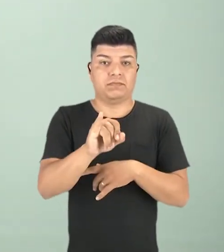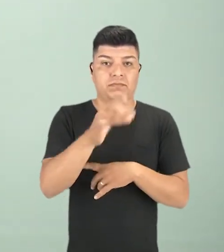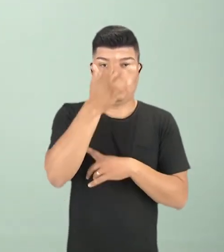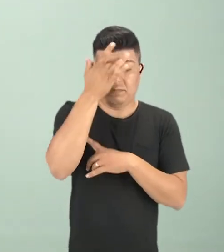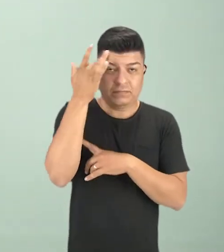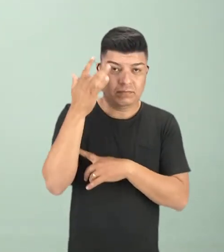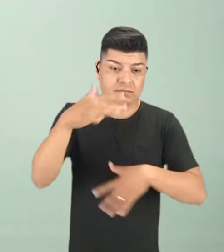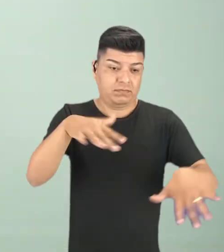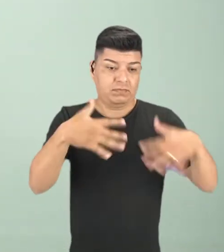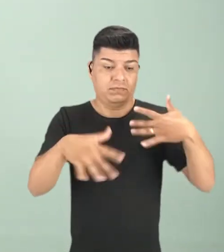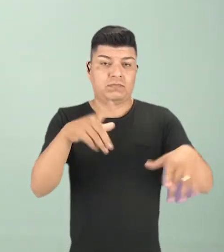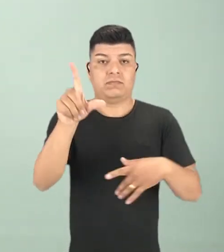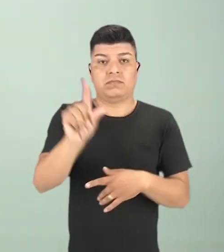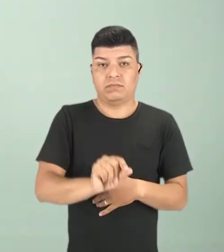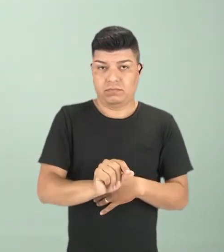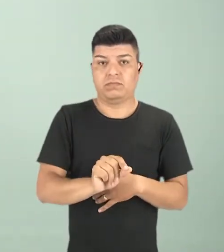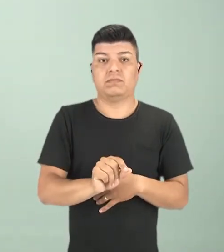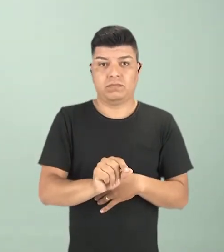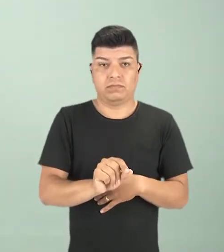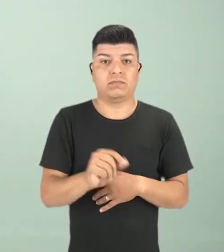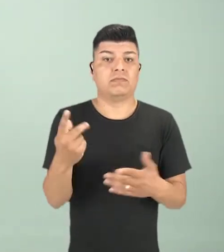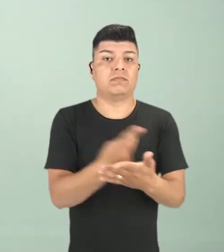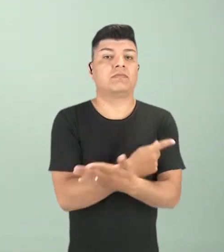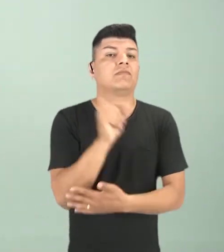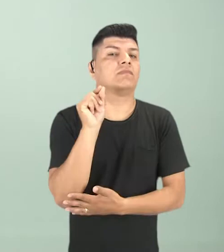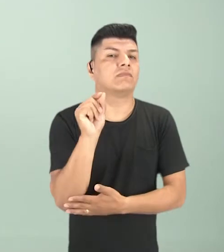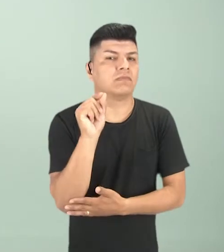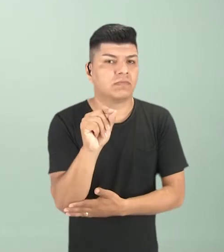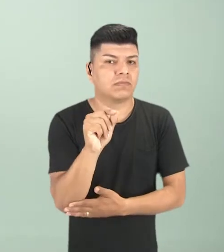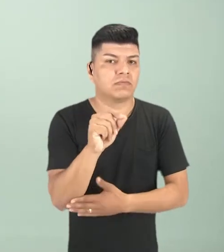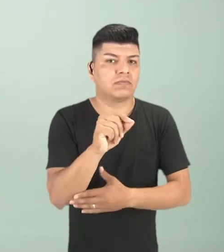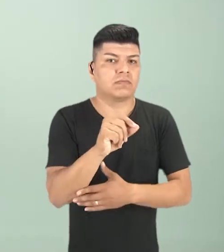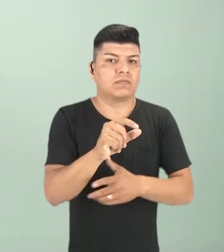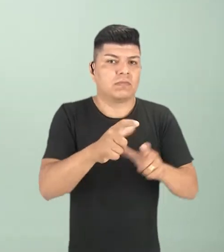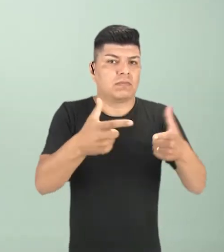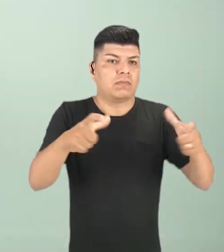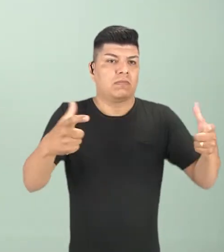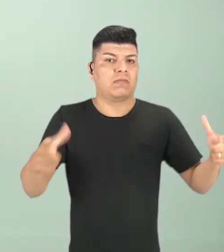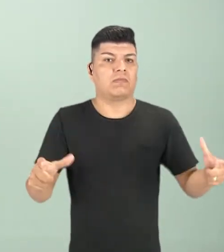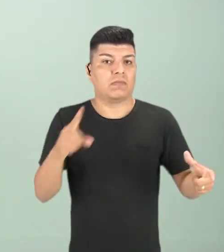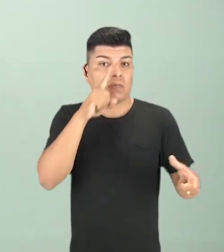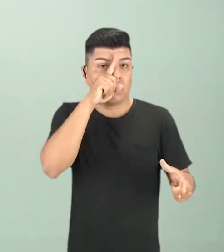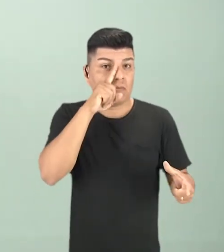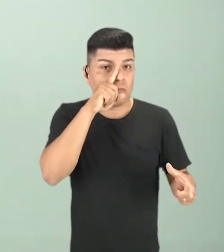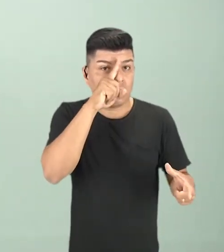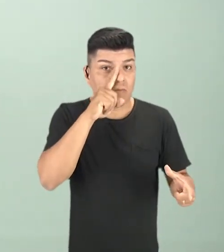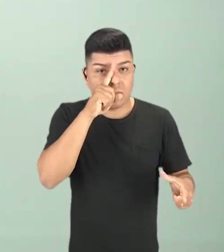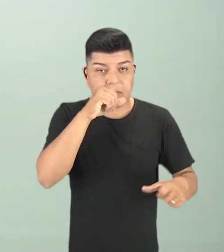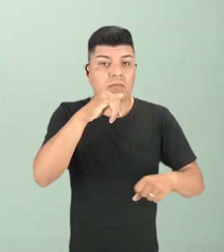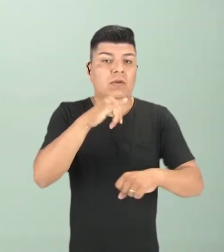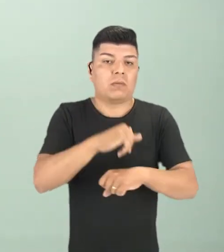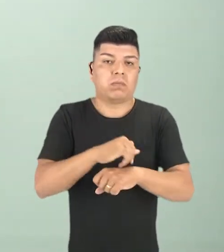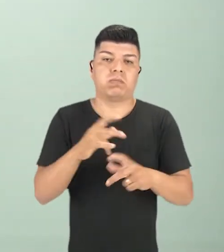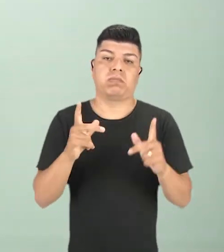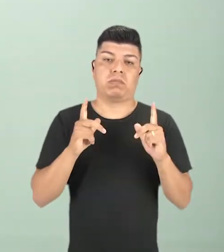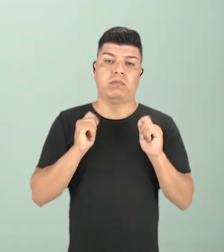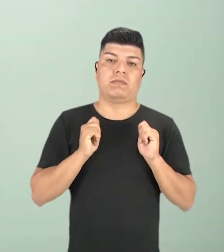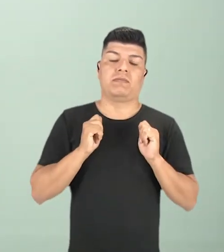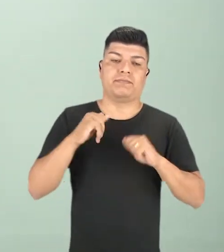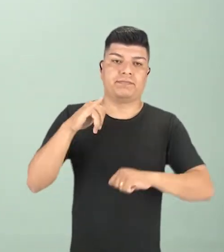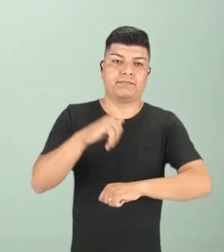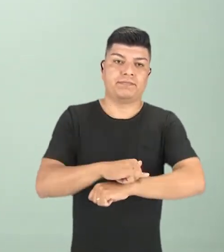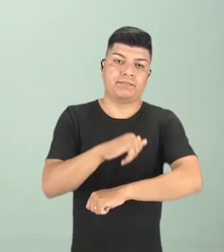movem menos, as pessoas foram feitas para se mover, o que vai acontecer? Eu vou aumentar o risco dessa pessoa ficar mais sedentária e,